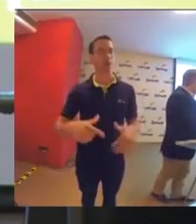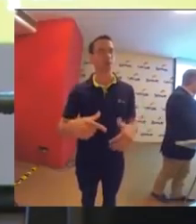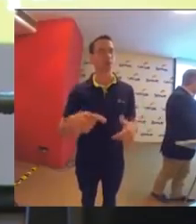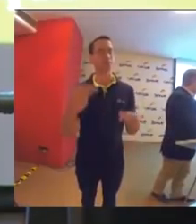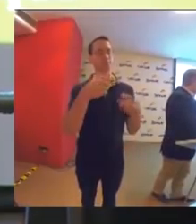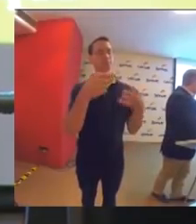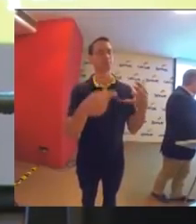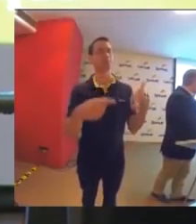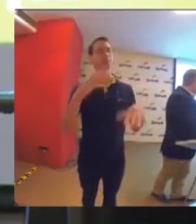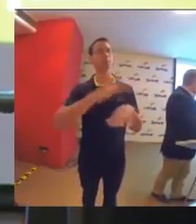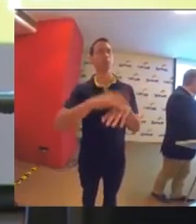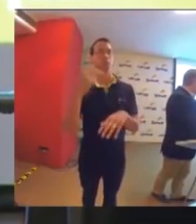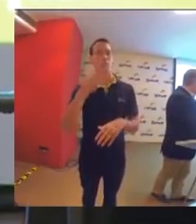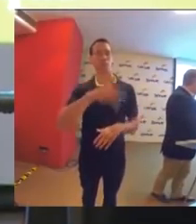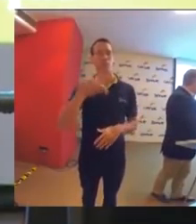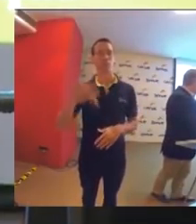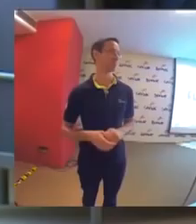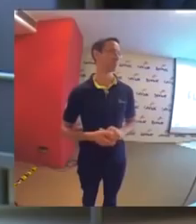de aprendizagem?